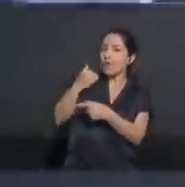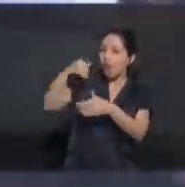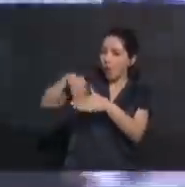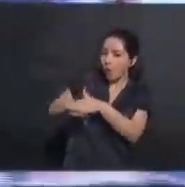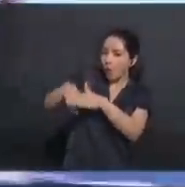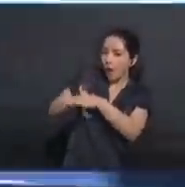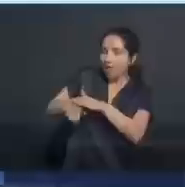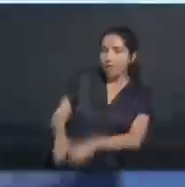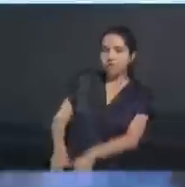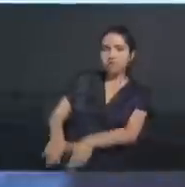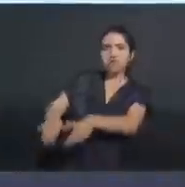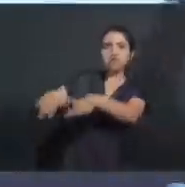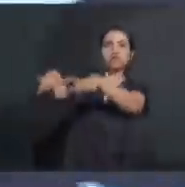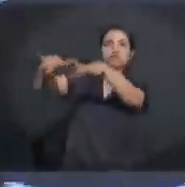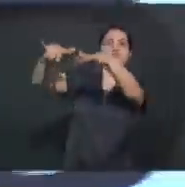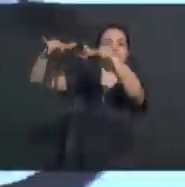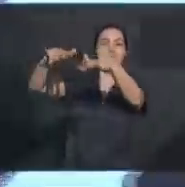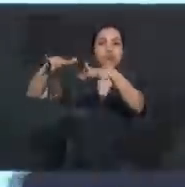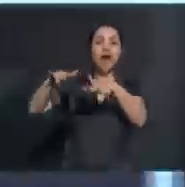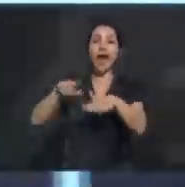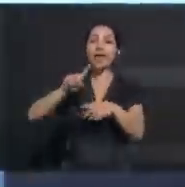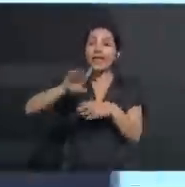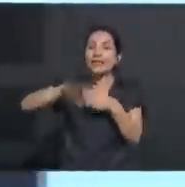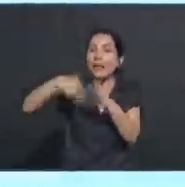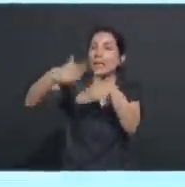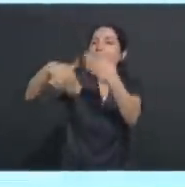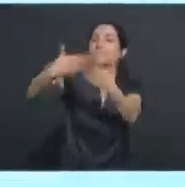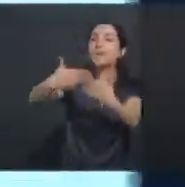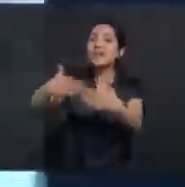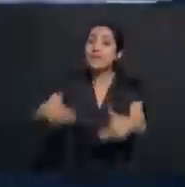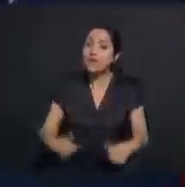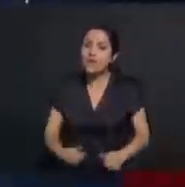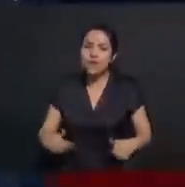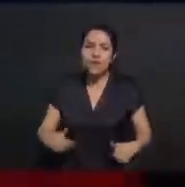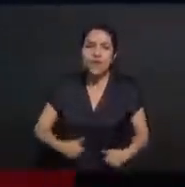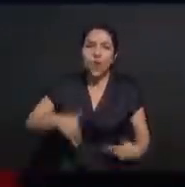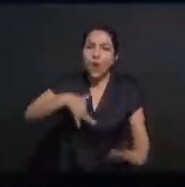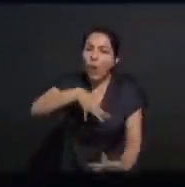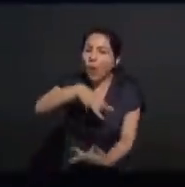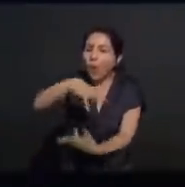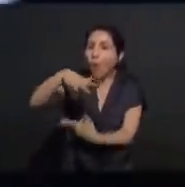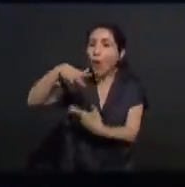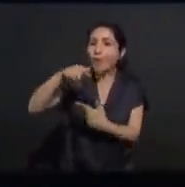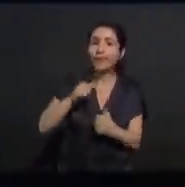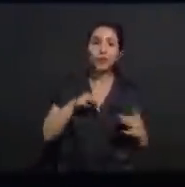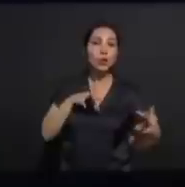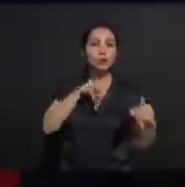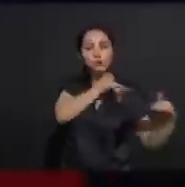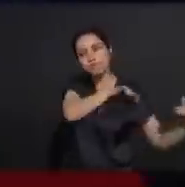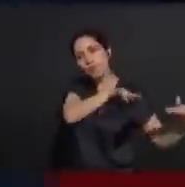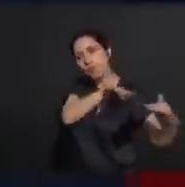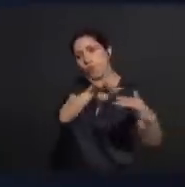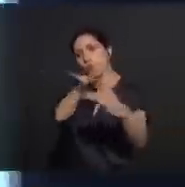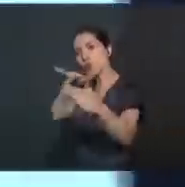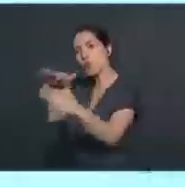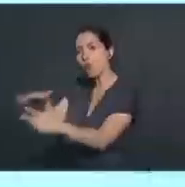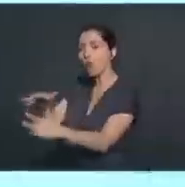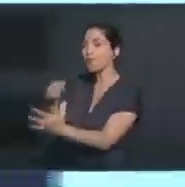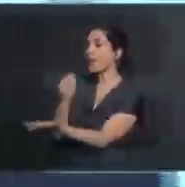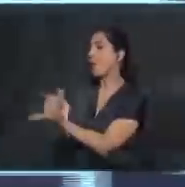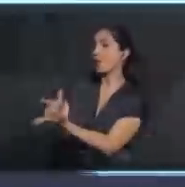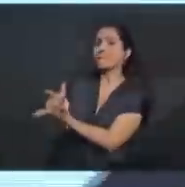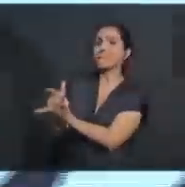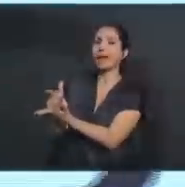foi lá comprar. Por quê? Um cara conseguiu pensar assim: eu estou na boa agora, vou juntar trigo, vou